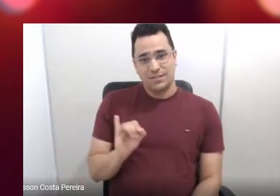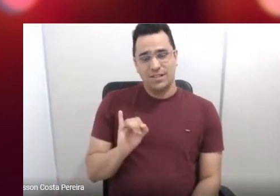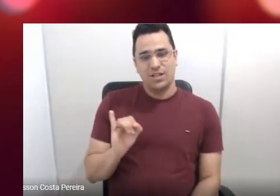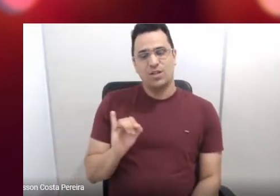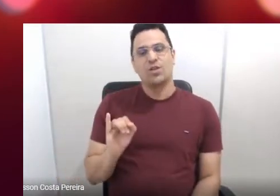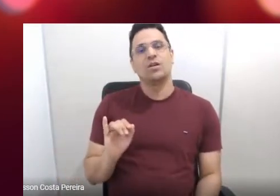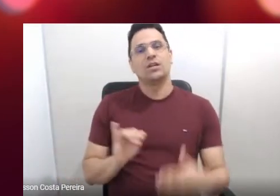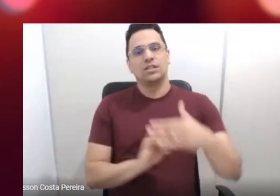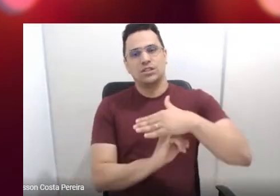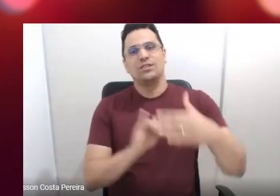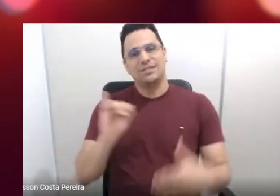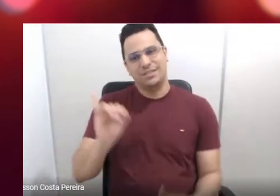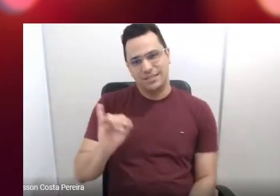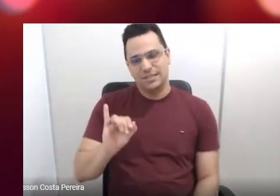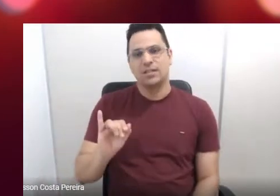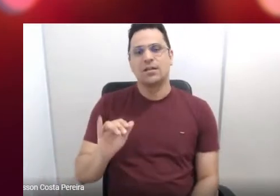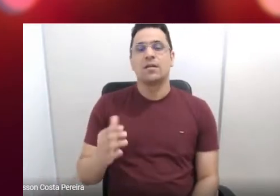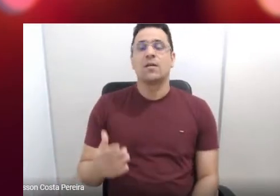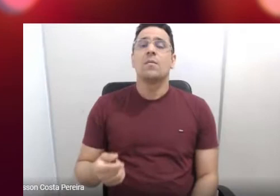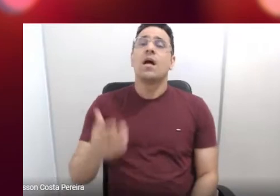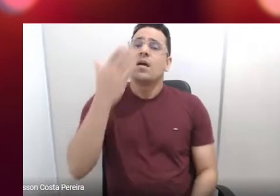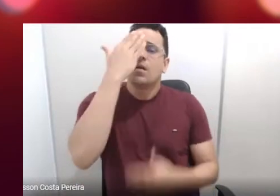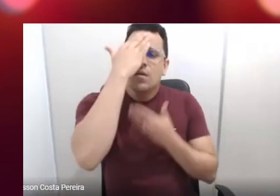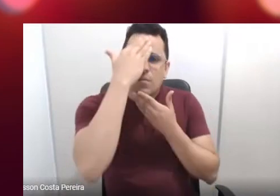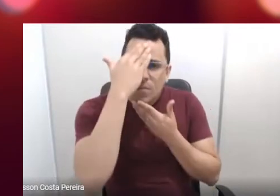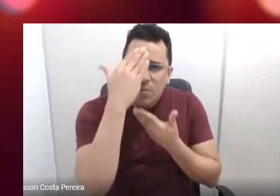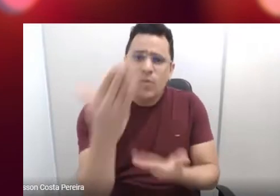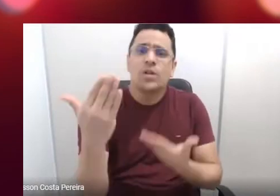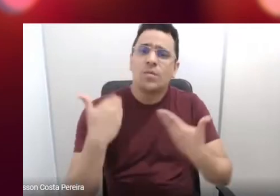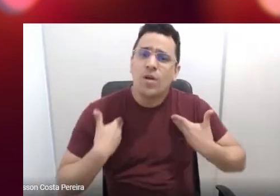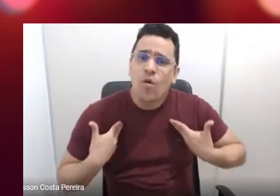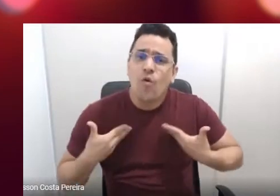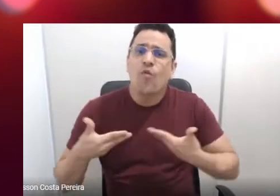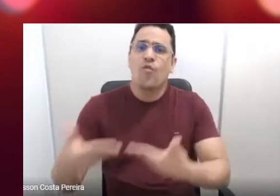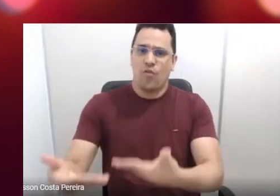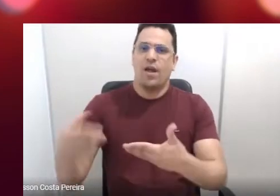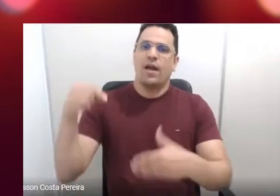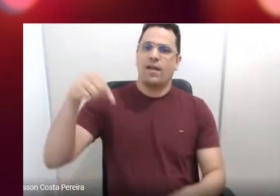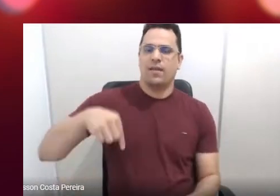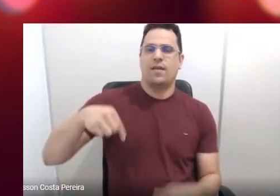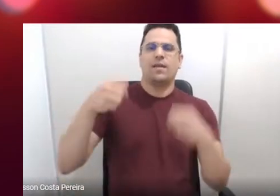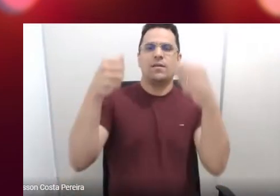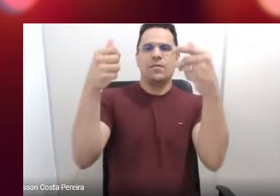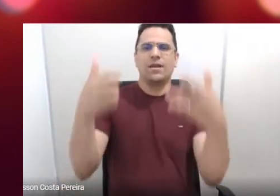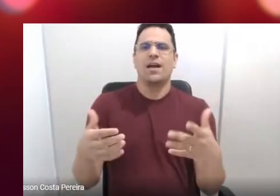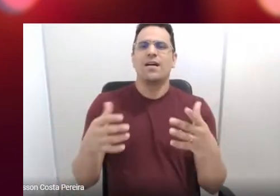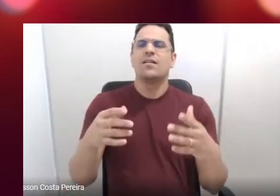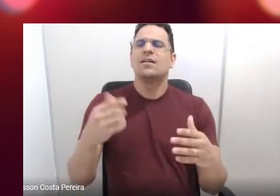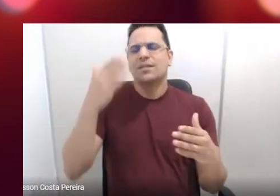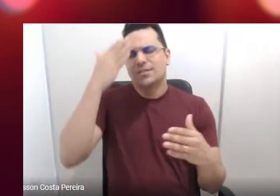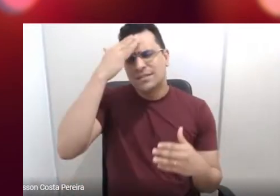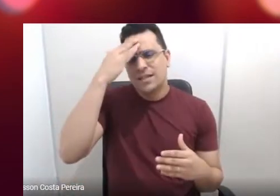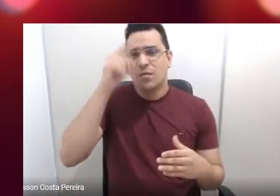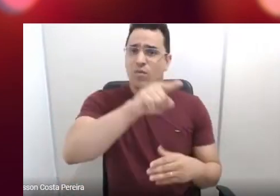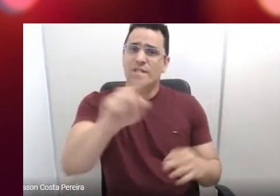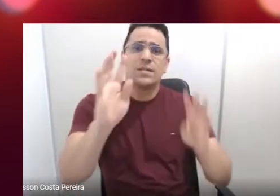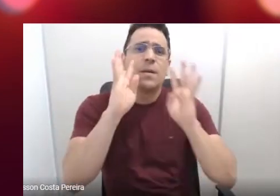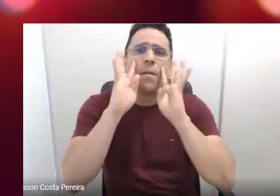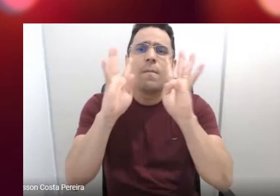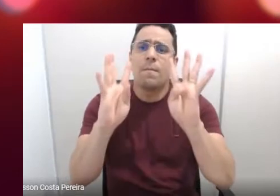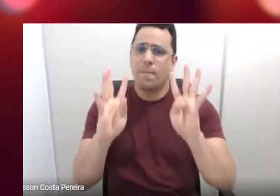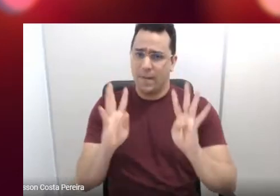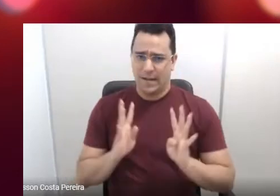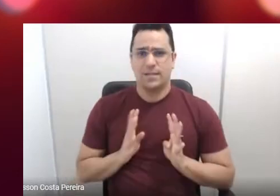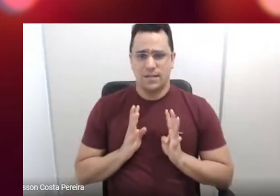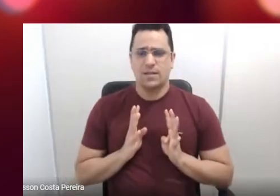sentido representadas aqui, né? E eu gostaria de agradecer o convite de vocês, porque quando a